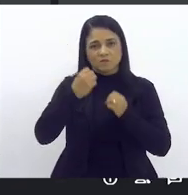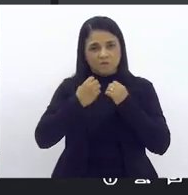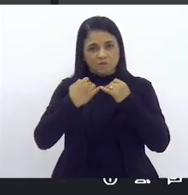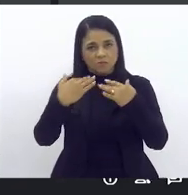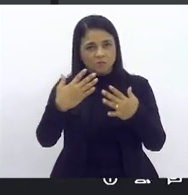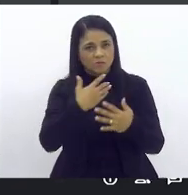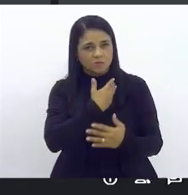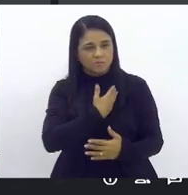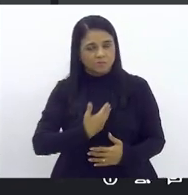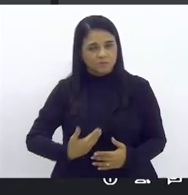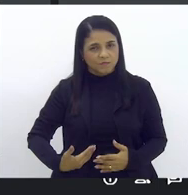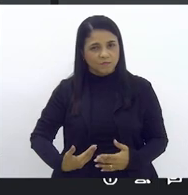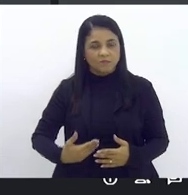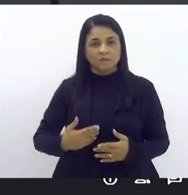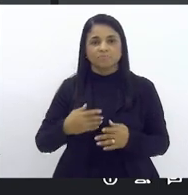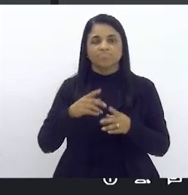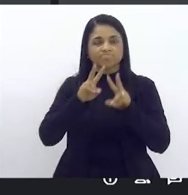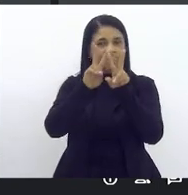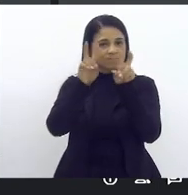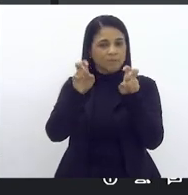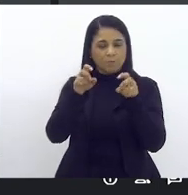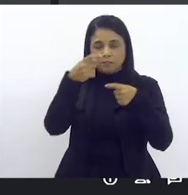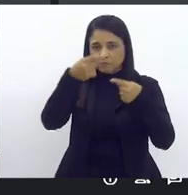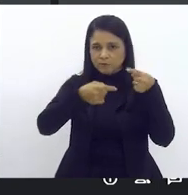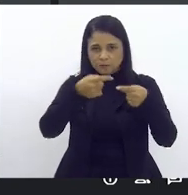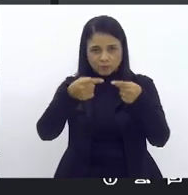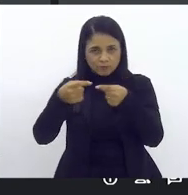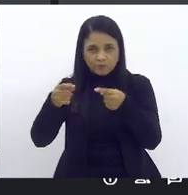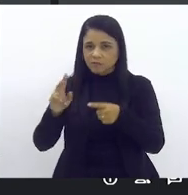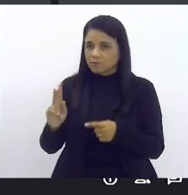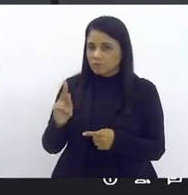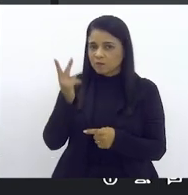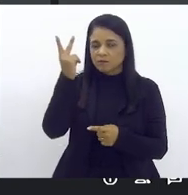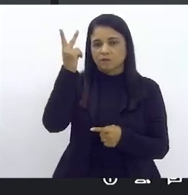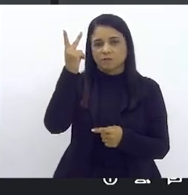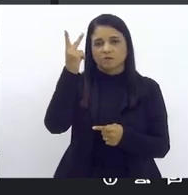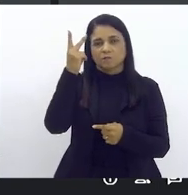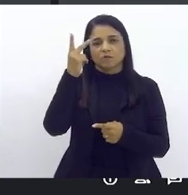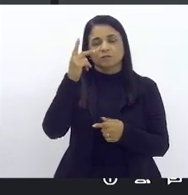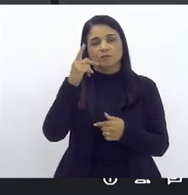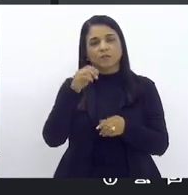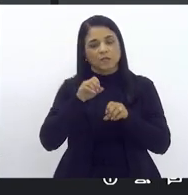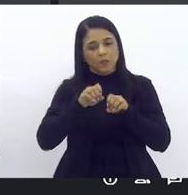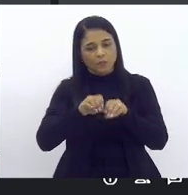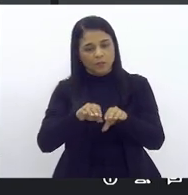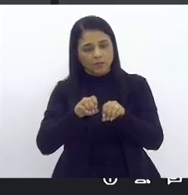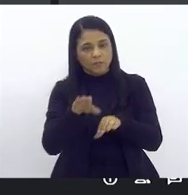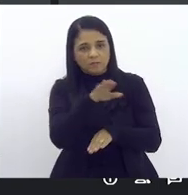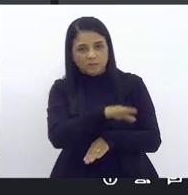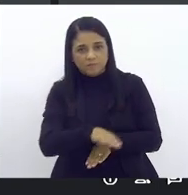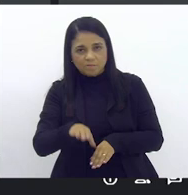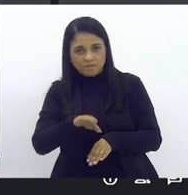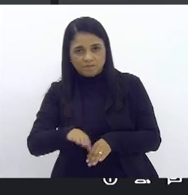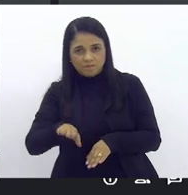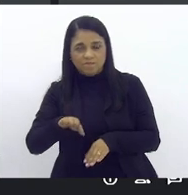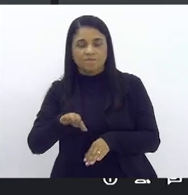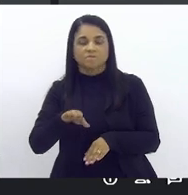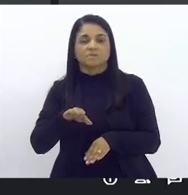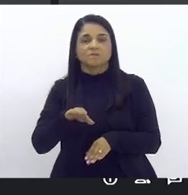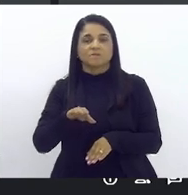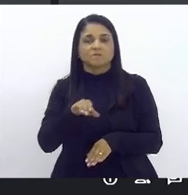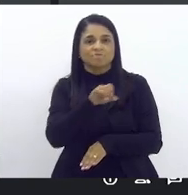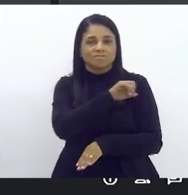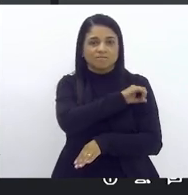audiência pública que trata da questão da valorização das educadoras de educação infantil, que são, na